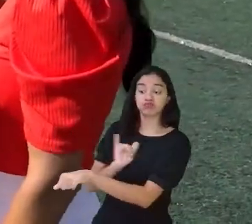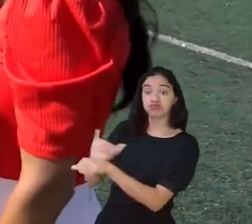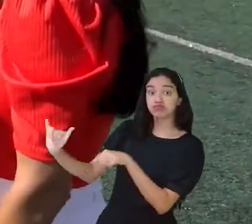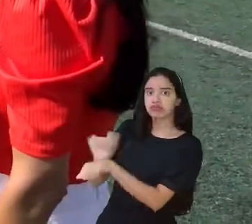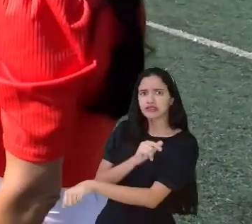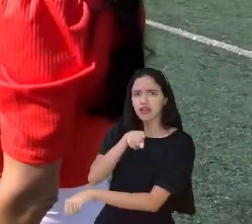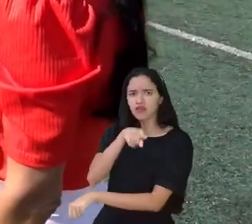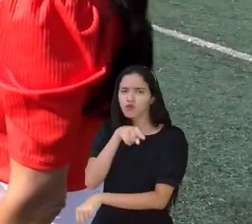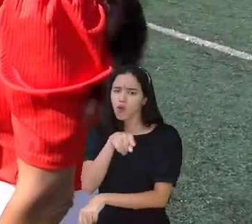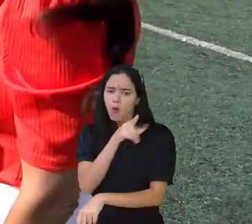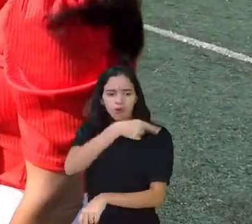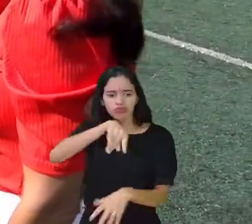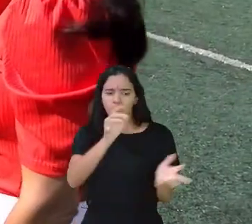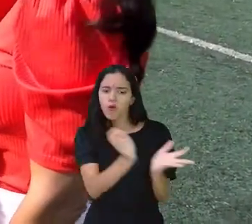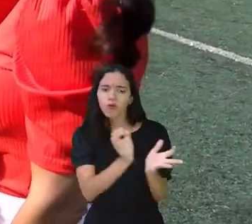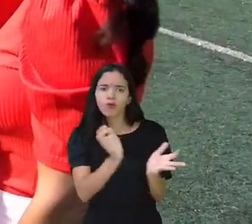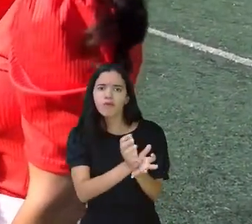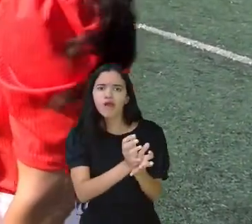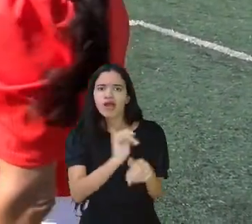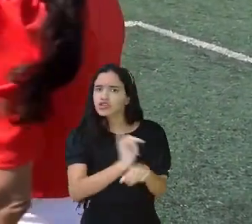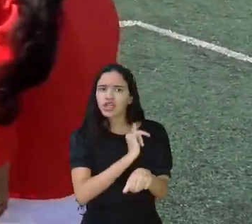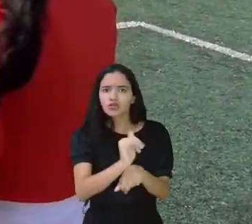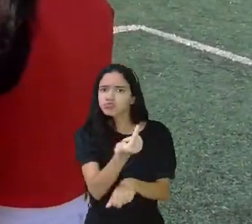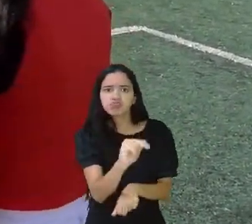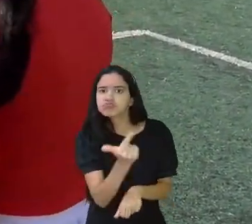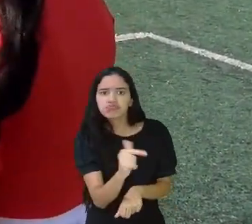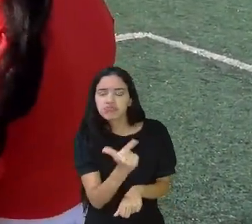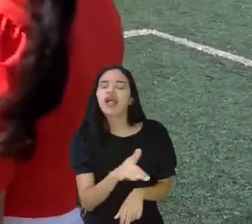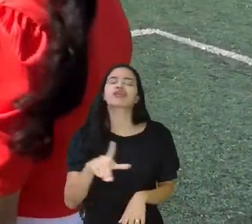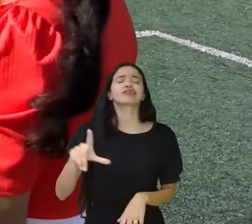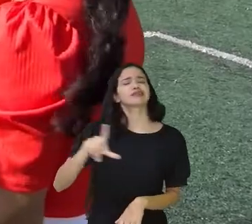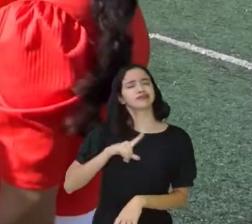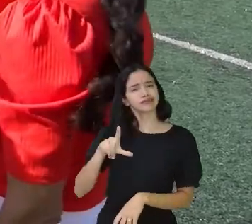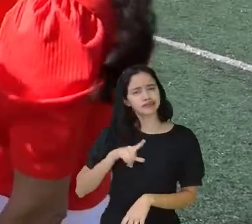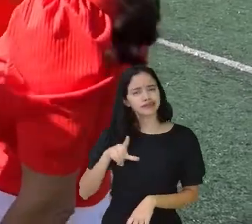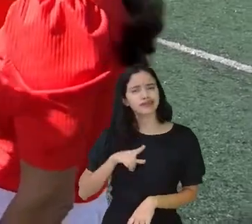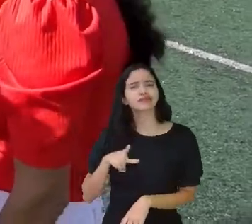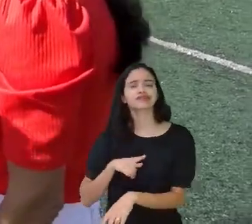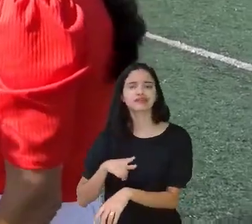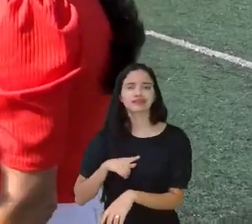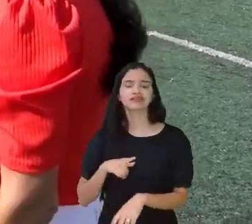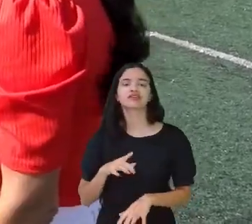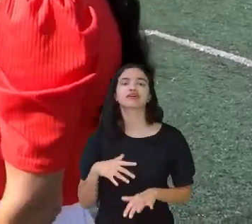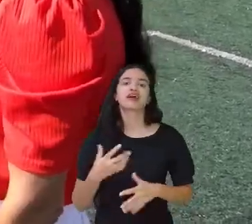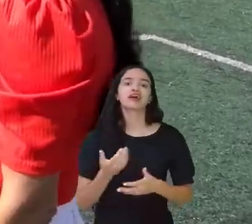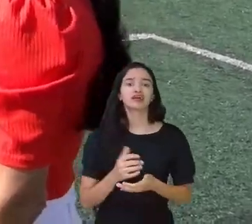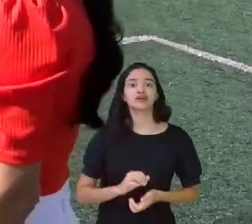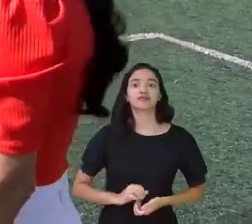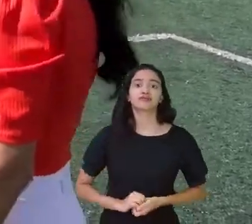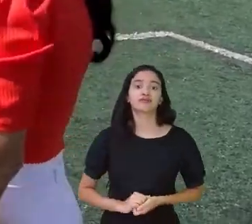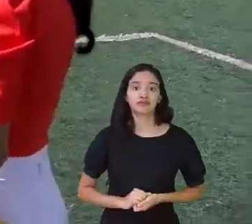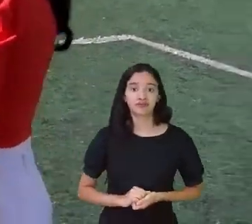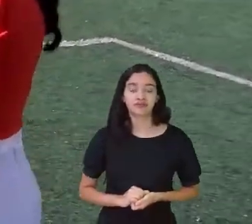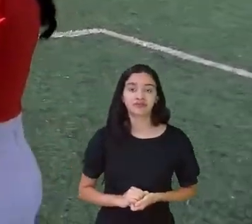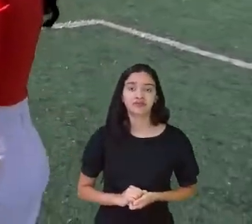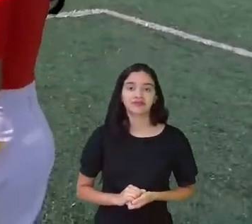você não tem estratégia, não? Tem que ter, tem que ter, né, gente? Só pode ser três. Como é que vai ser? Não vai